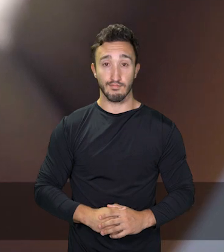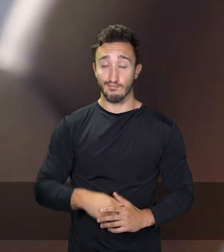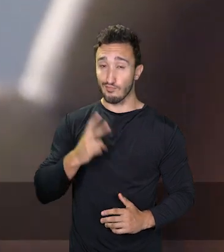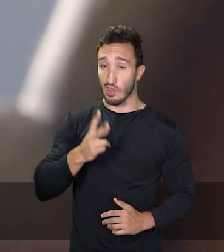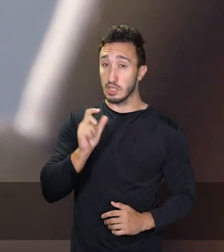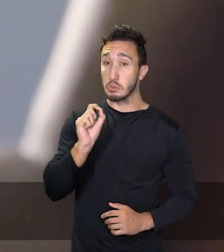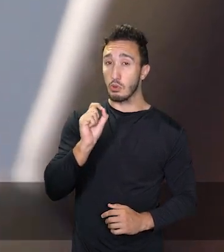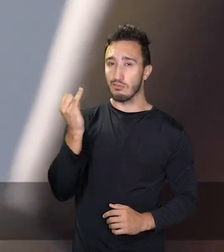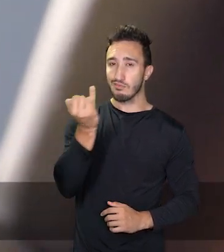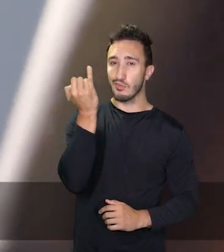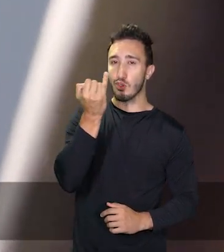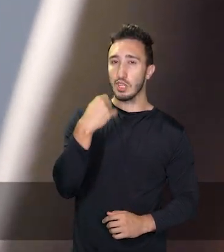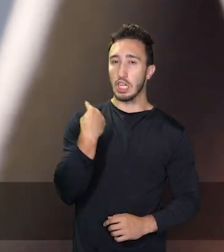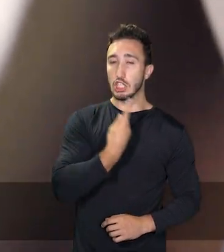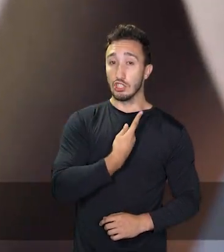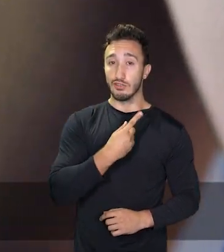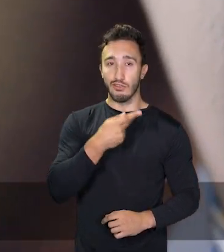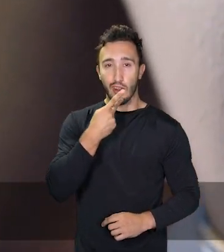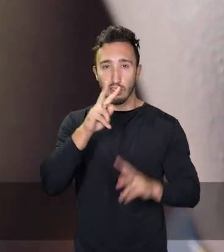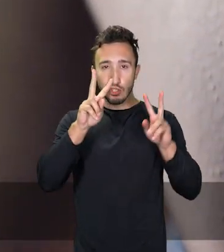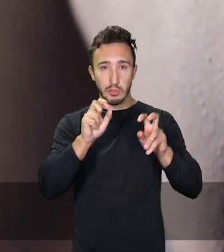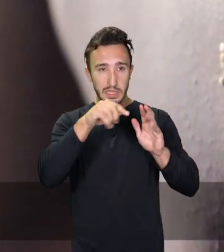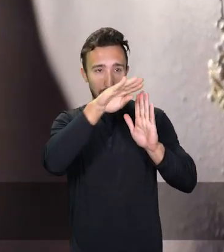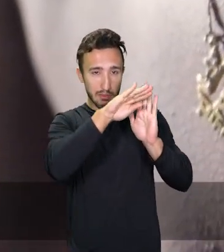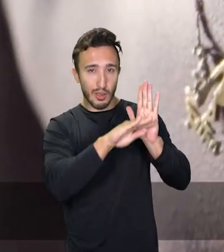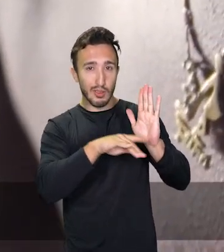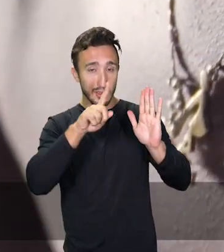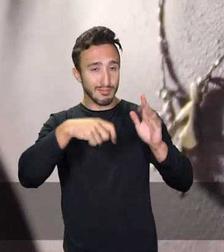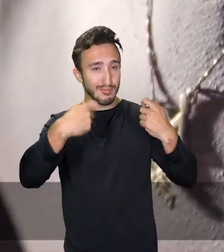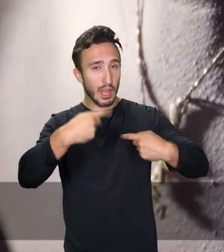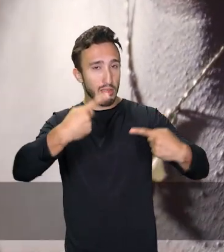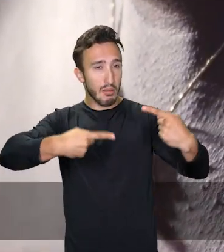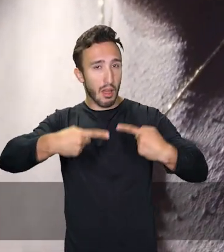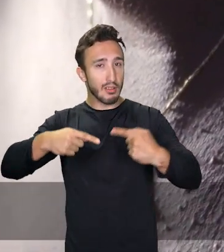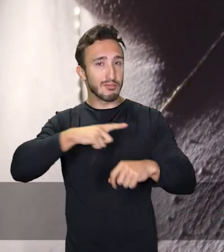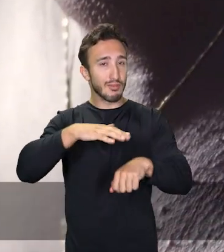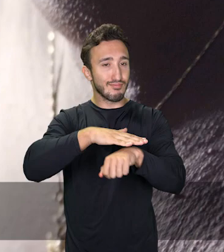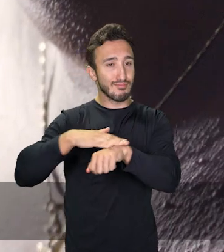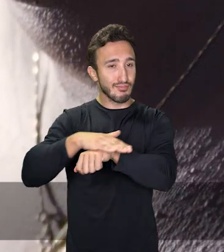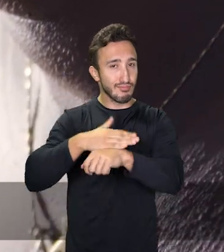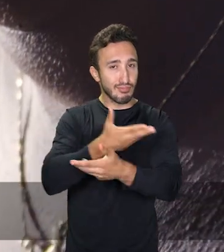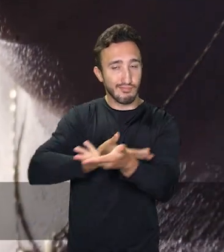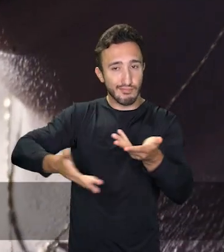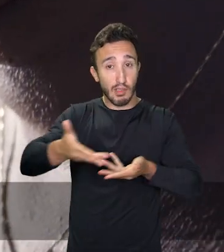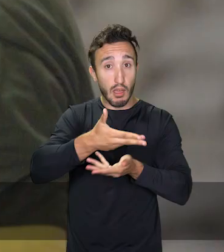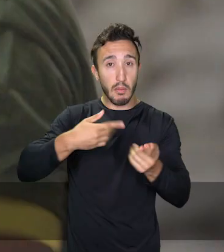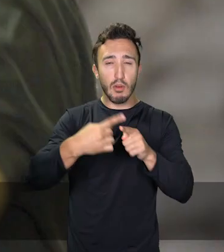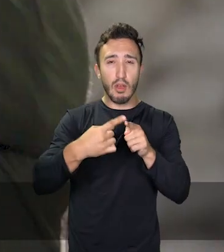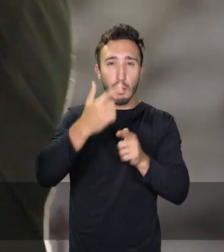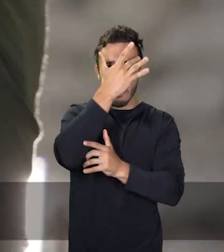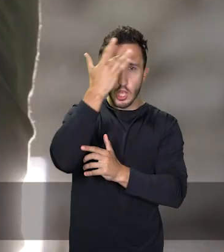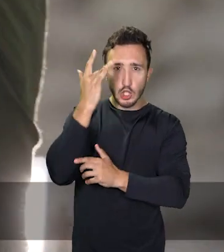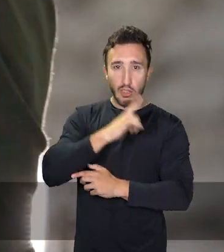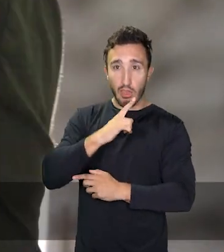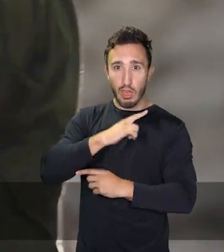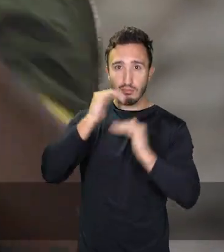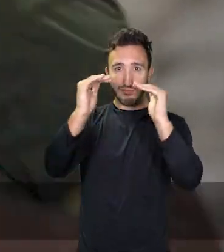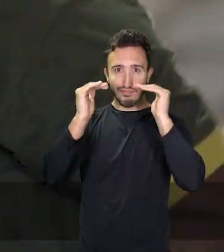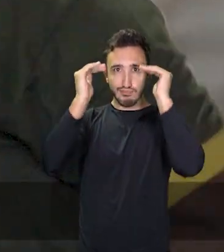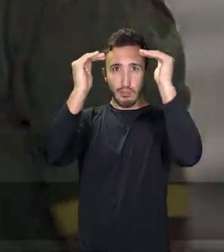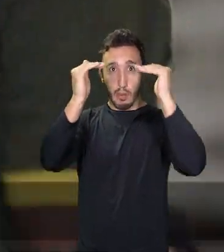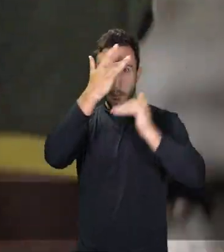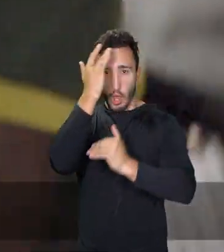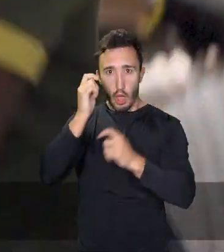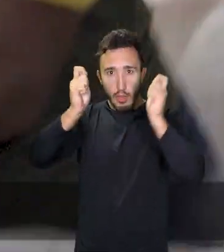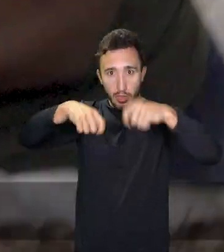É sempre importante que a gente coloque essa pauta como uma pauta que seja debatida, seja conversada, para que as pessoas que estão no